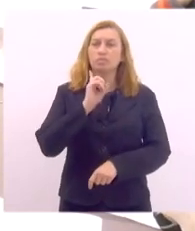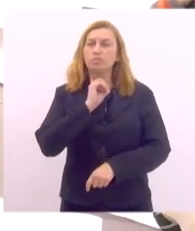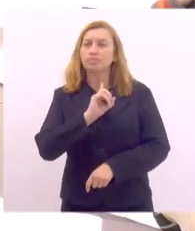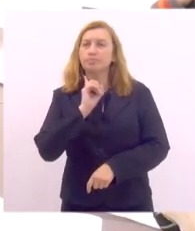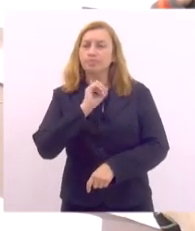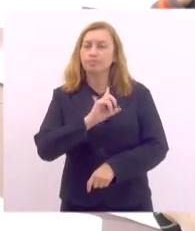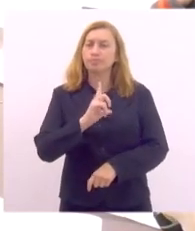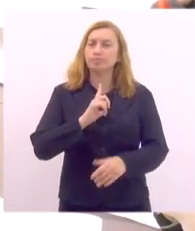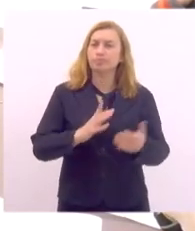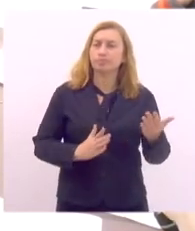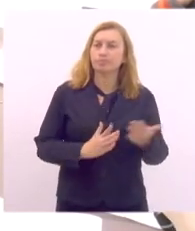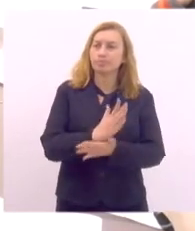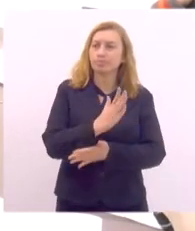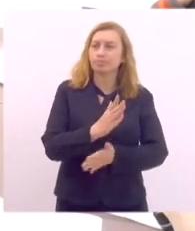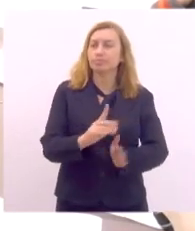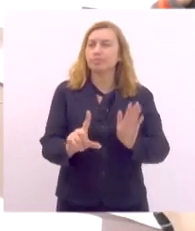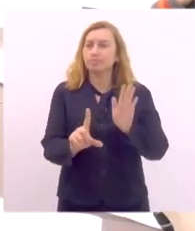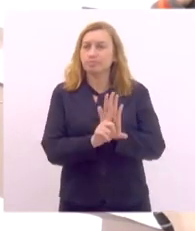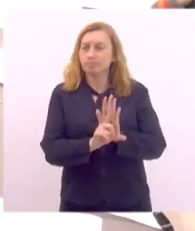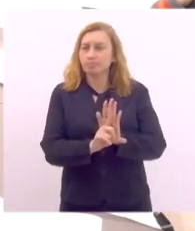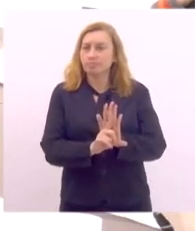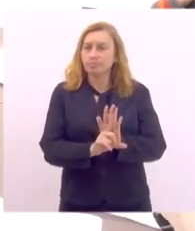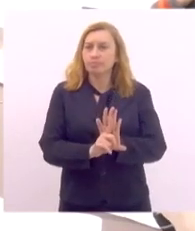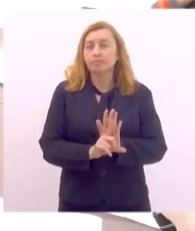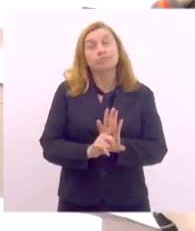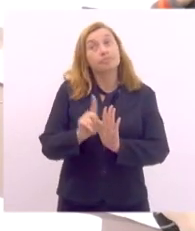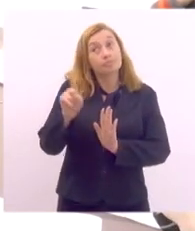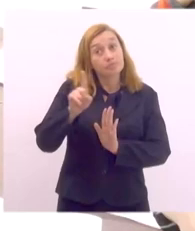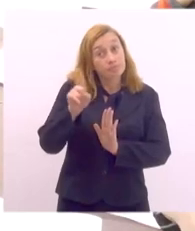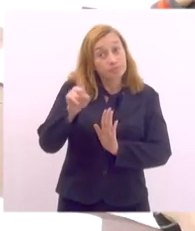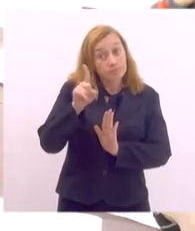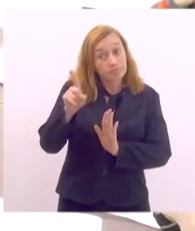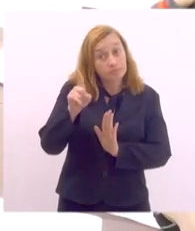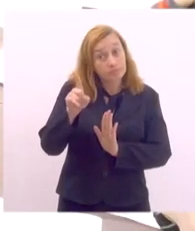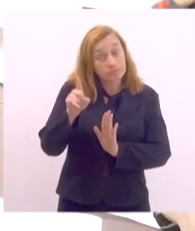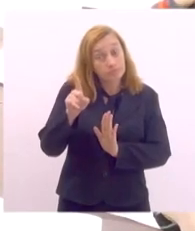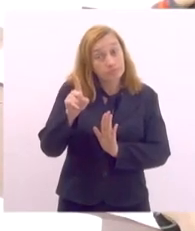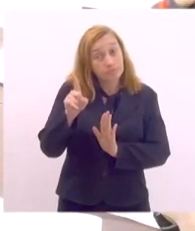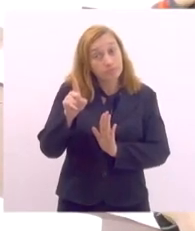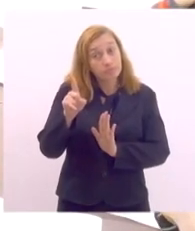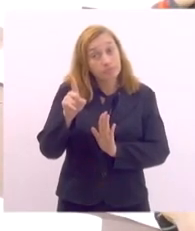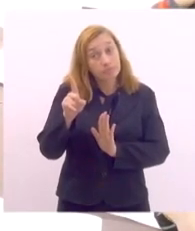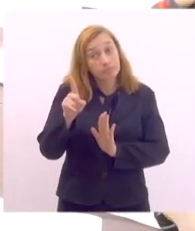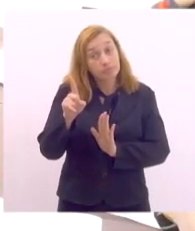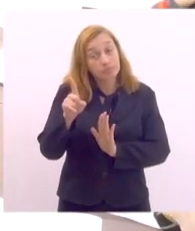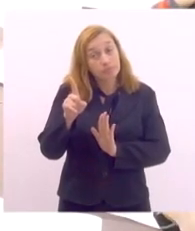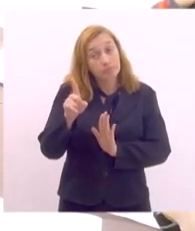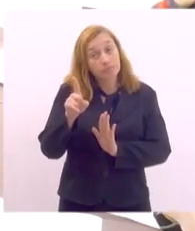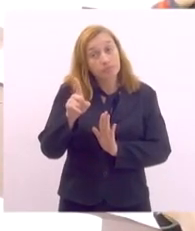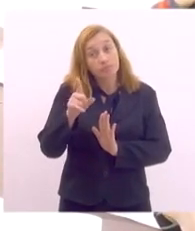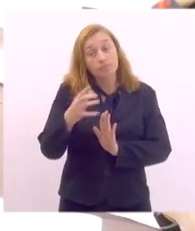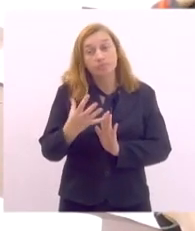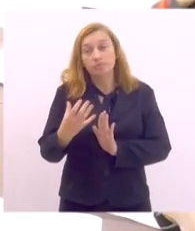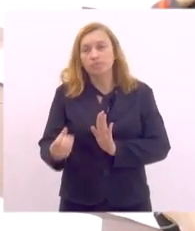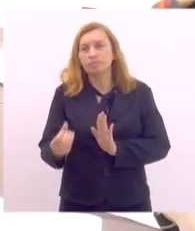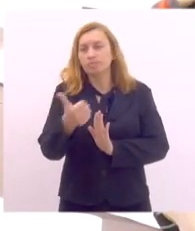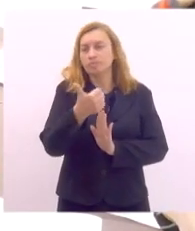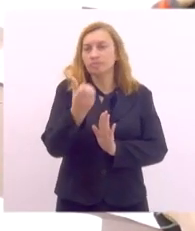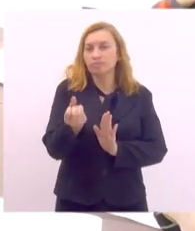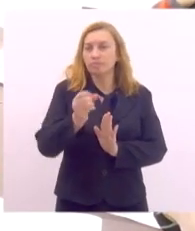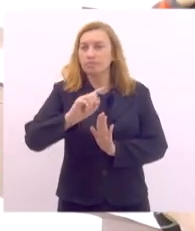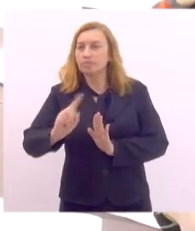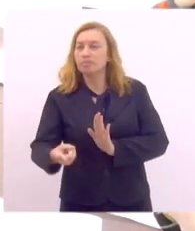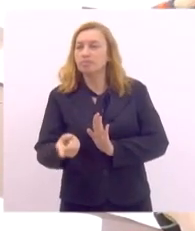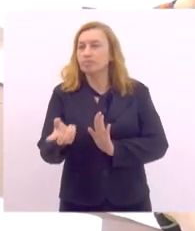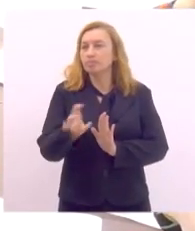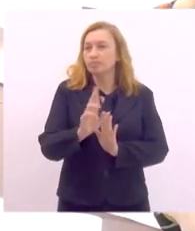tinha aprovado essa legislação. Não, lá indenizou esses filhos em R$16 mil, uma indenização de